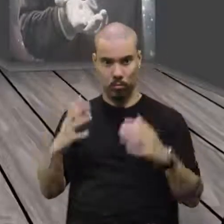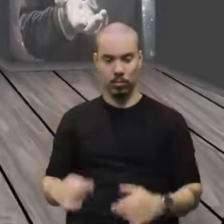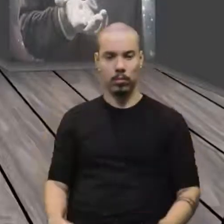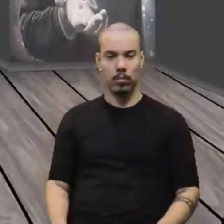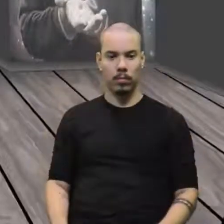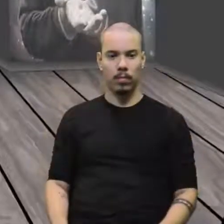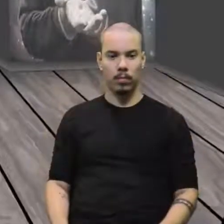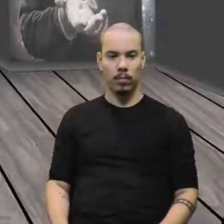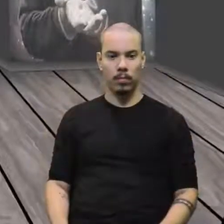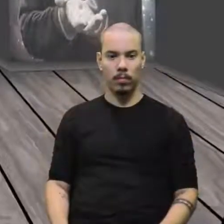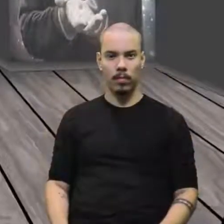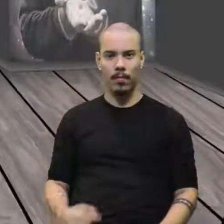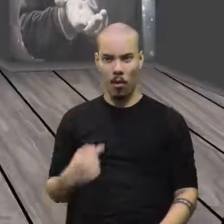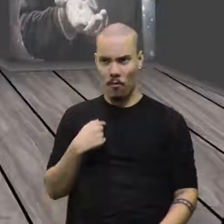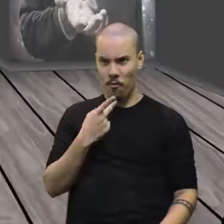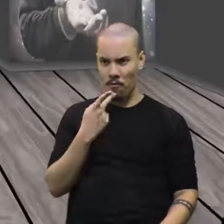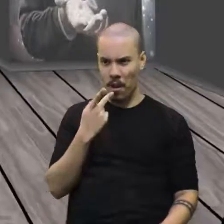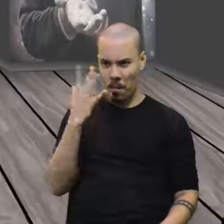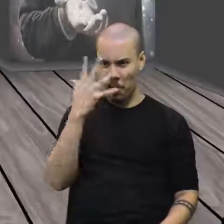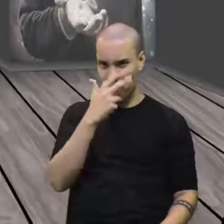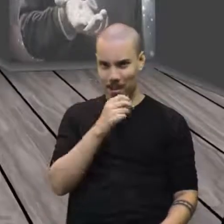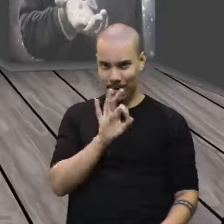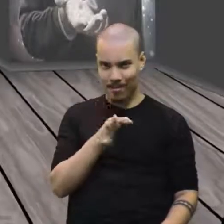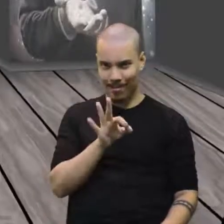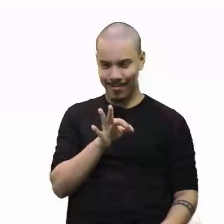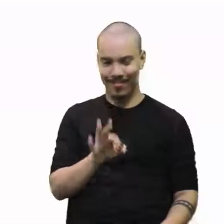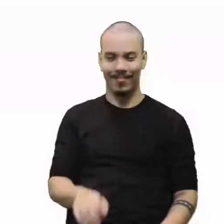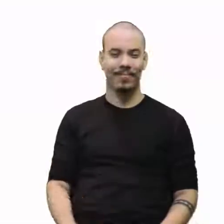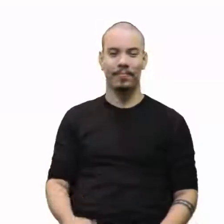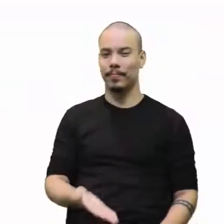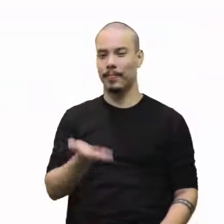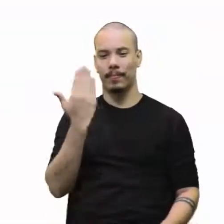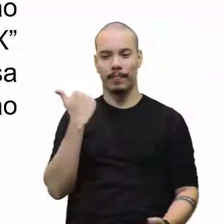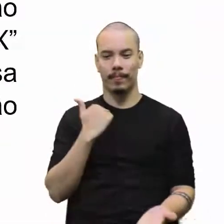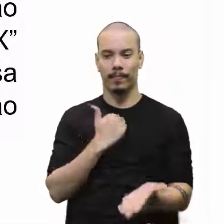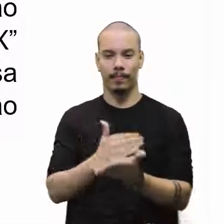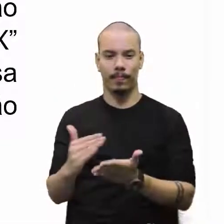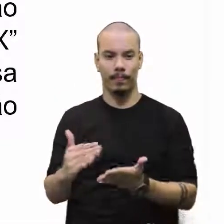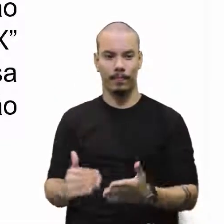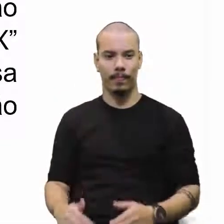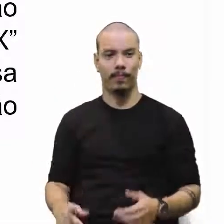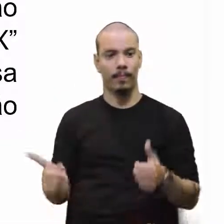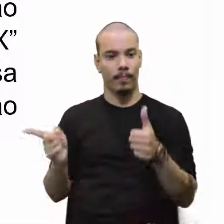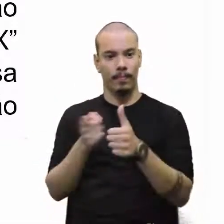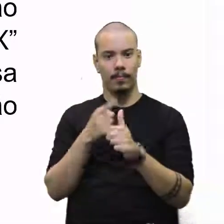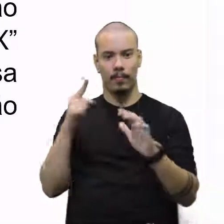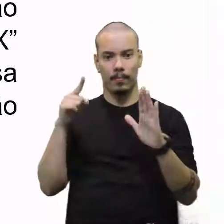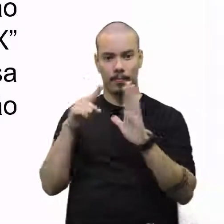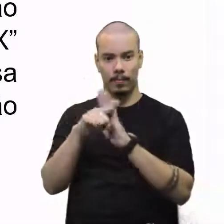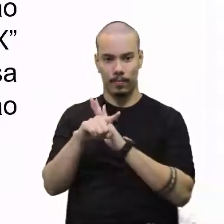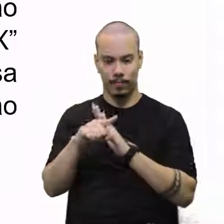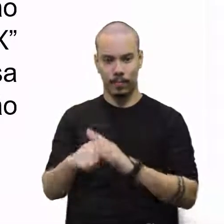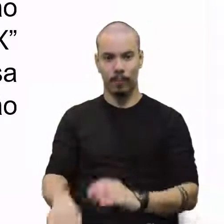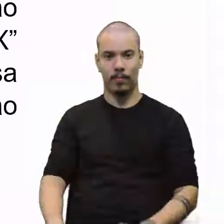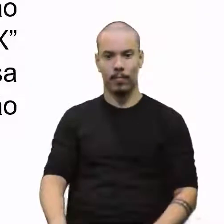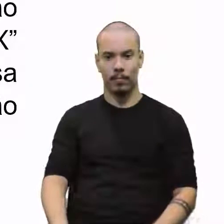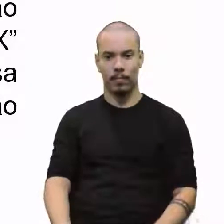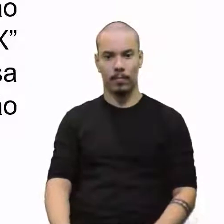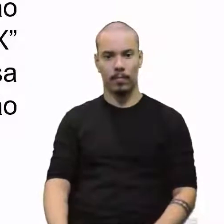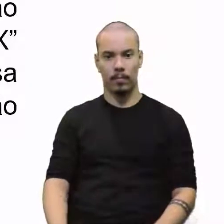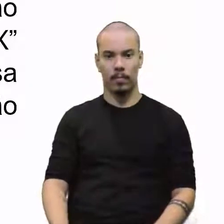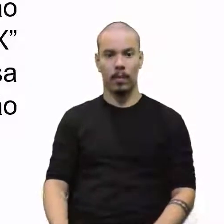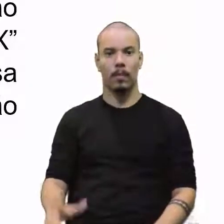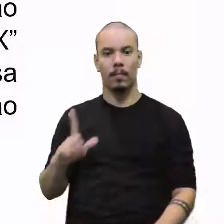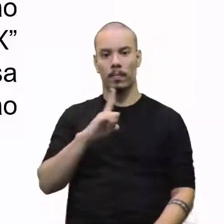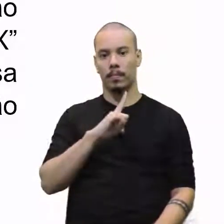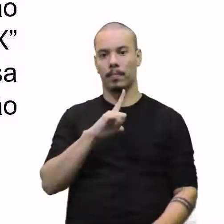Com certeza. Falei bonito, né? Olha aí, tá aprendendo, tá aprendendo. Vamos lá, então, começando. Primeira questão. Ó, grandes relógios